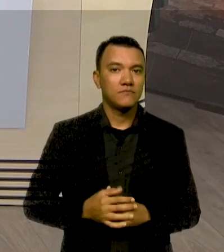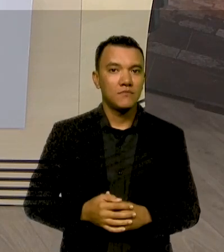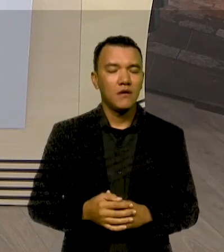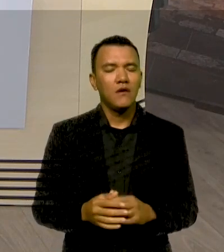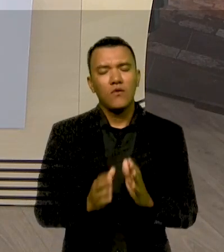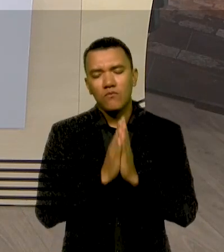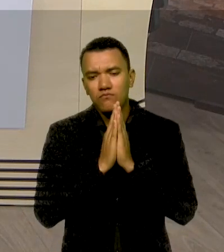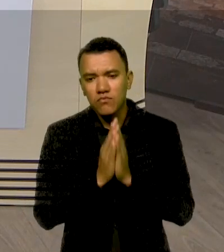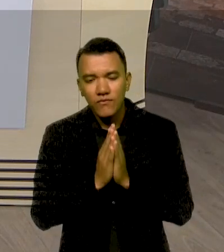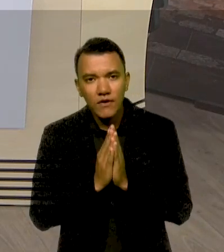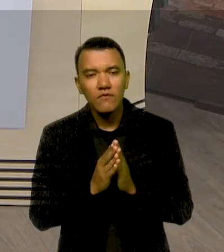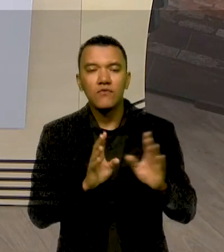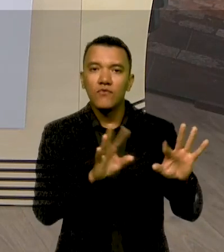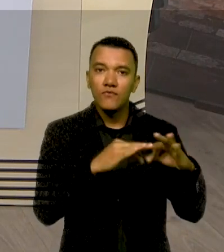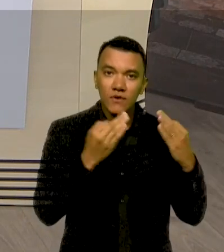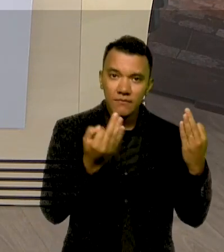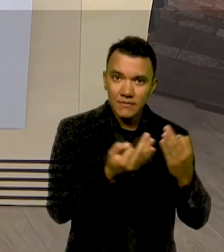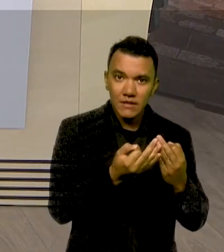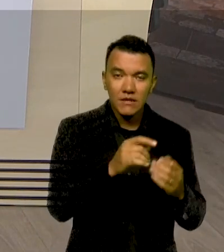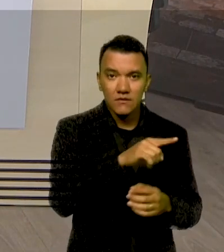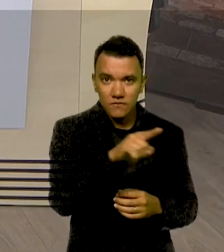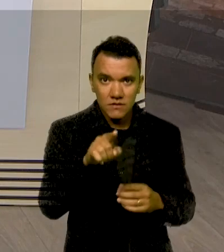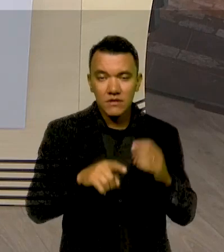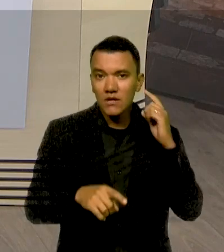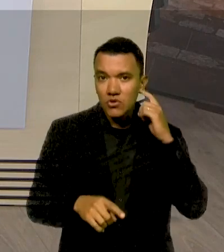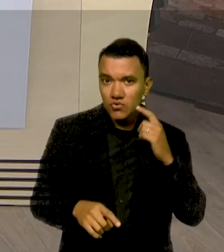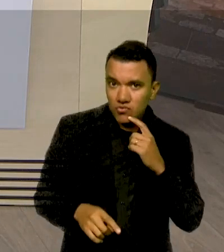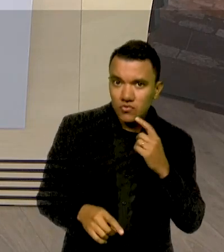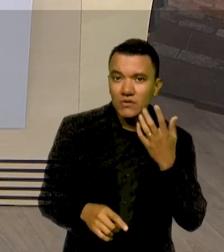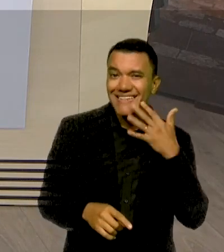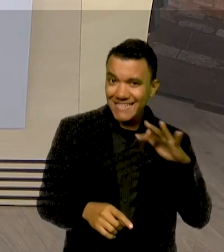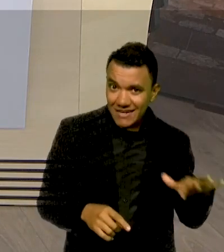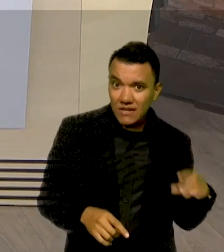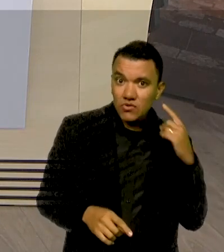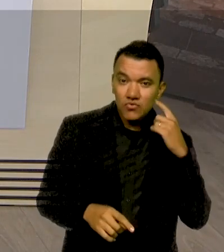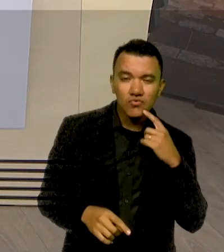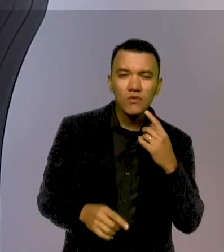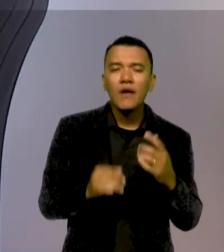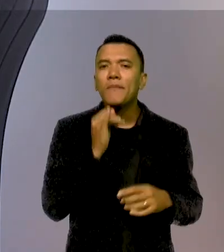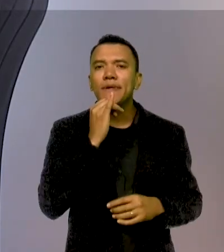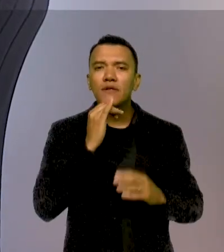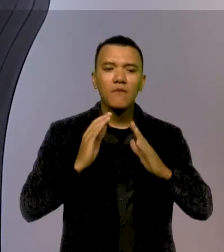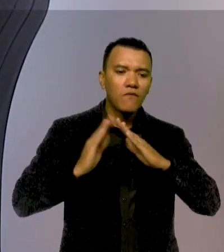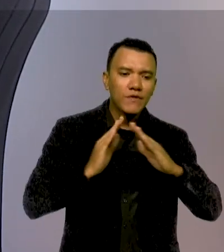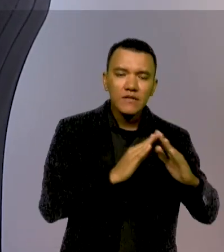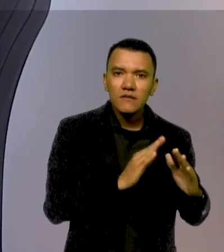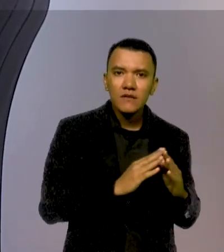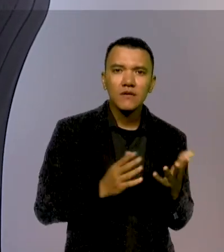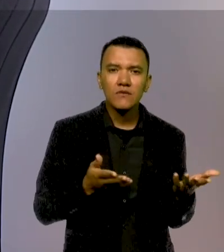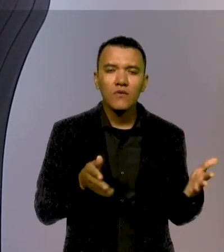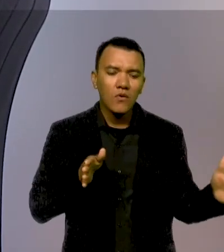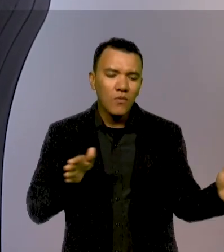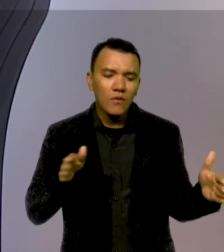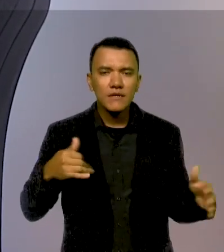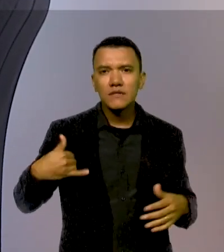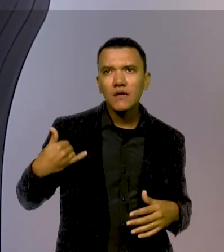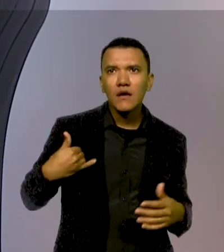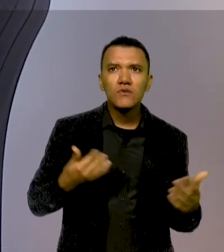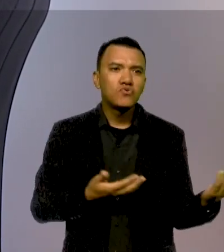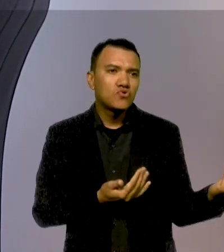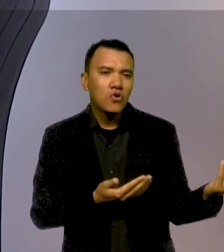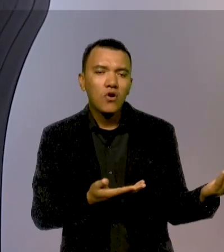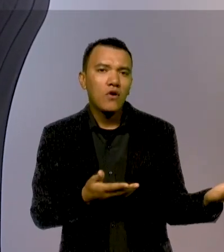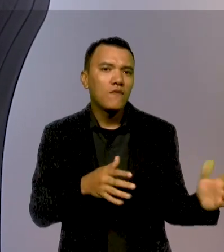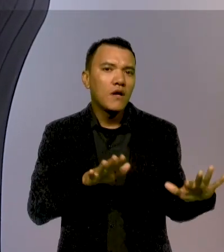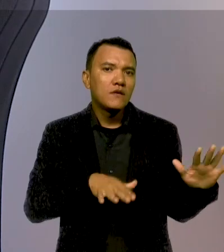meu convite às famílias, se você conhece alguma criança perto da sua casa, idade escolar, até mesmo jovem, de